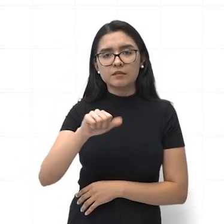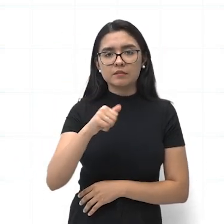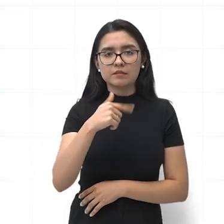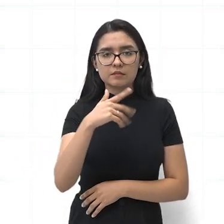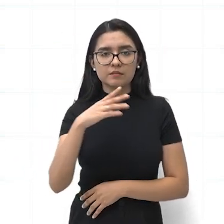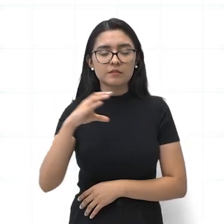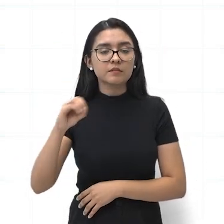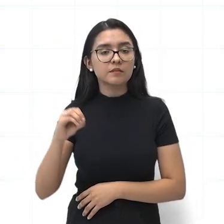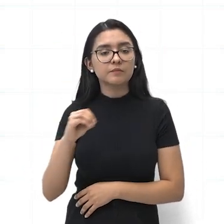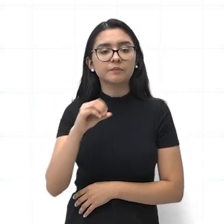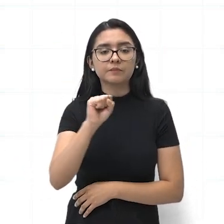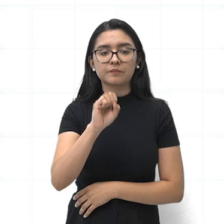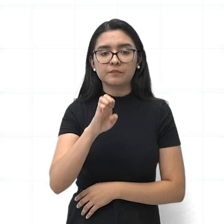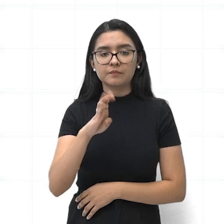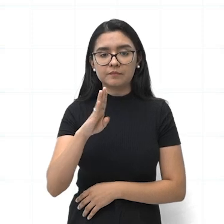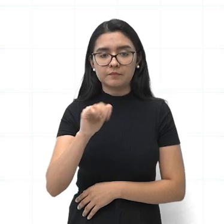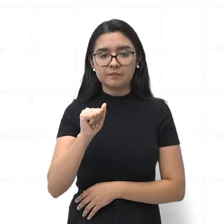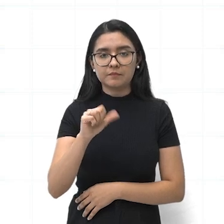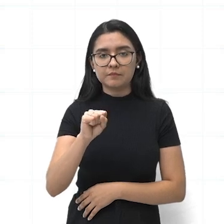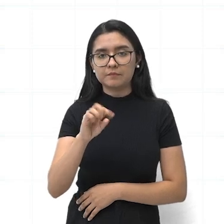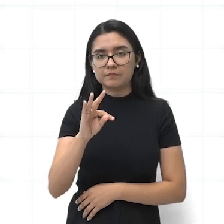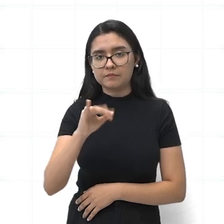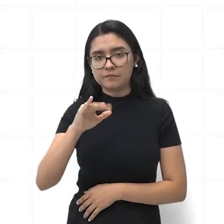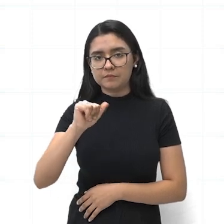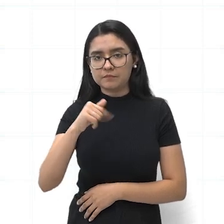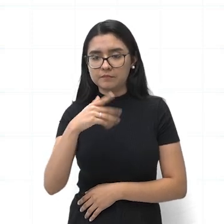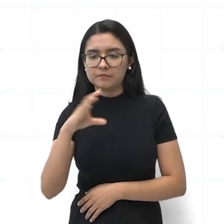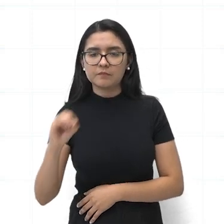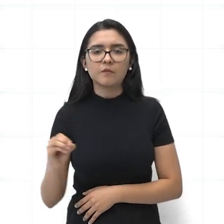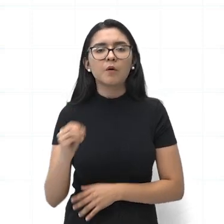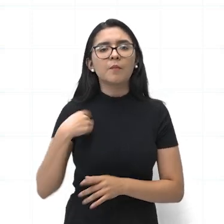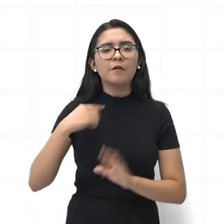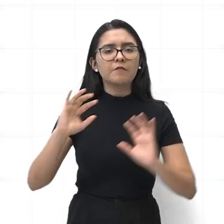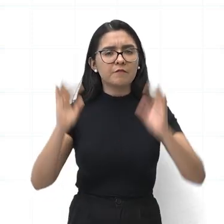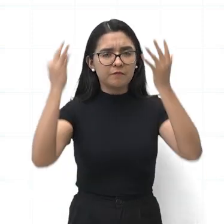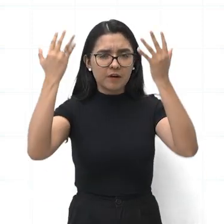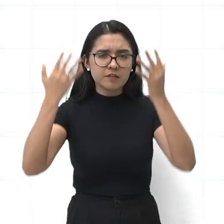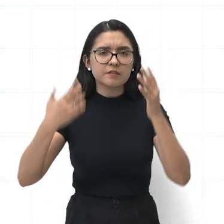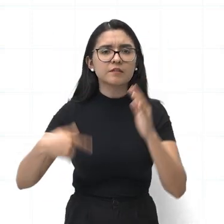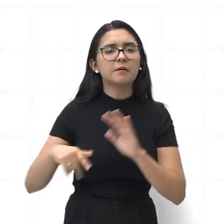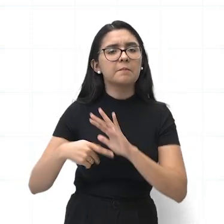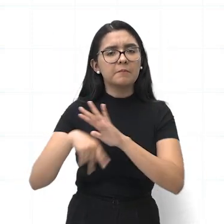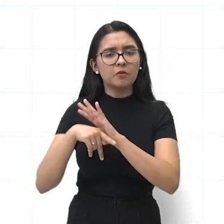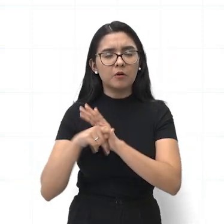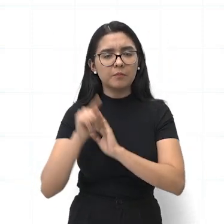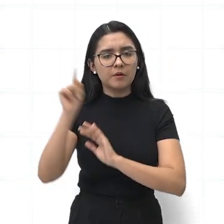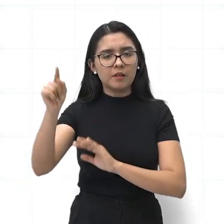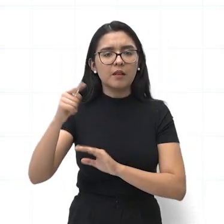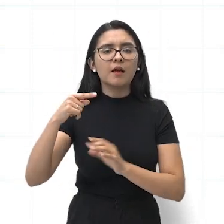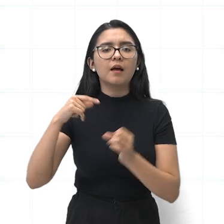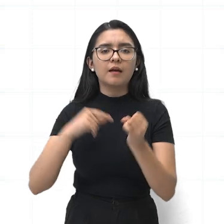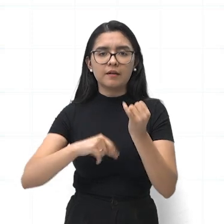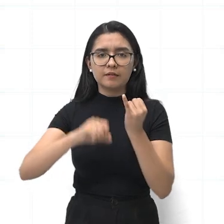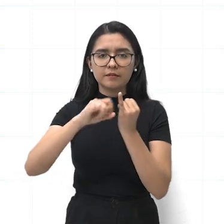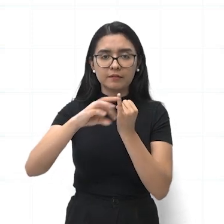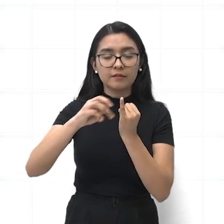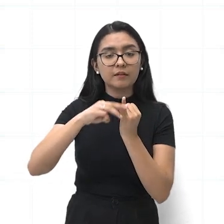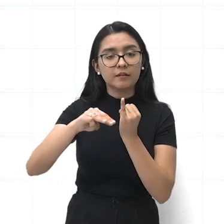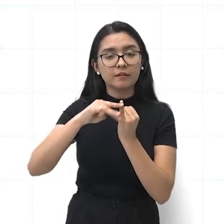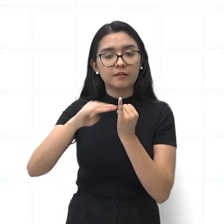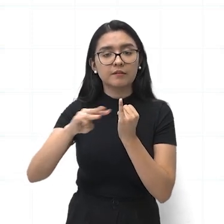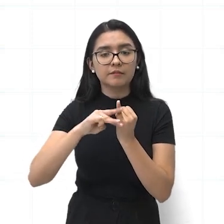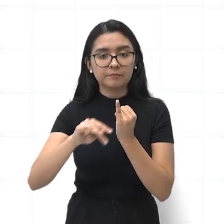Sebastião, uma festa típica da ilha. E essa festa ela ocorre ali em janeiro, né? Uma festa